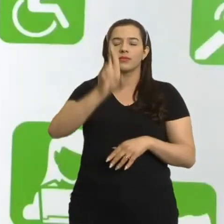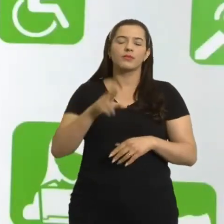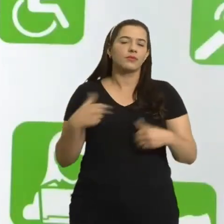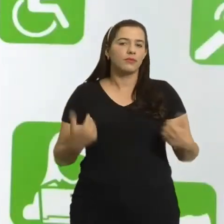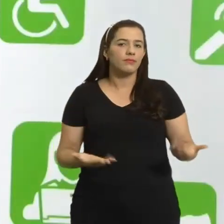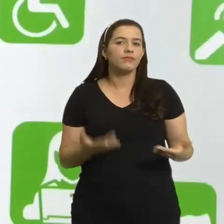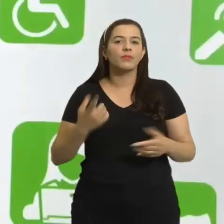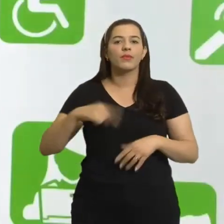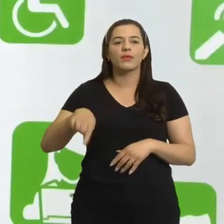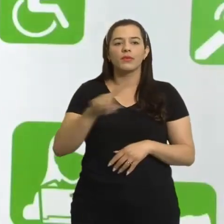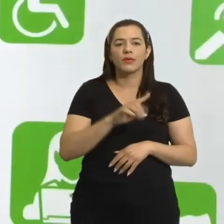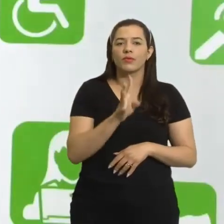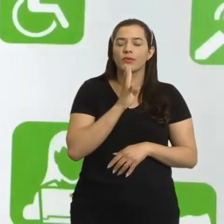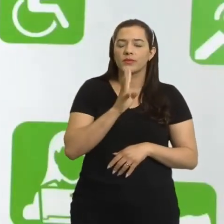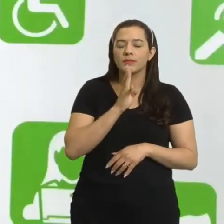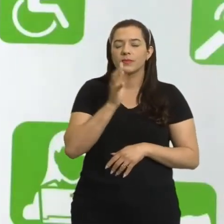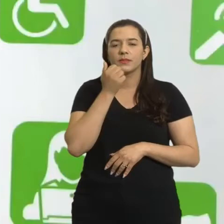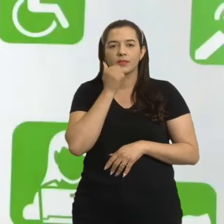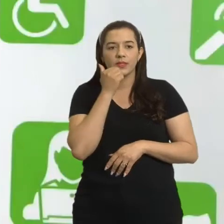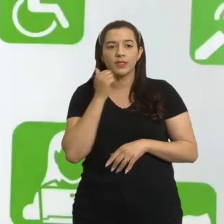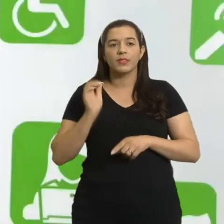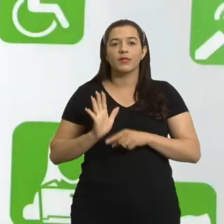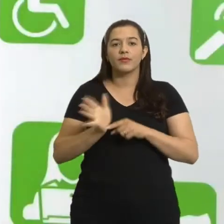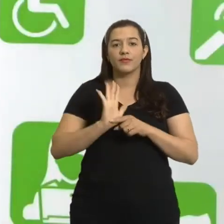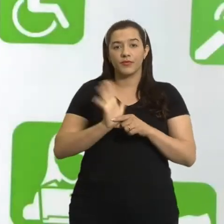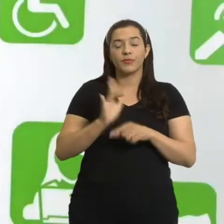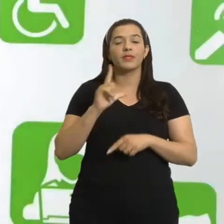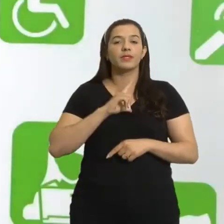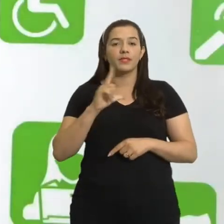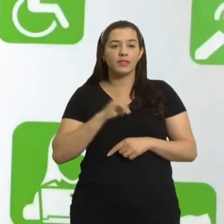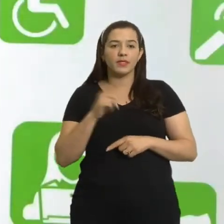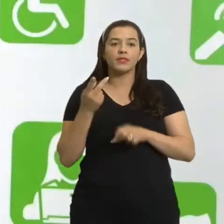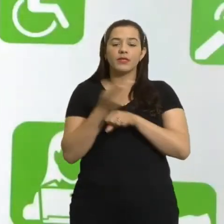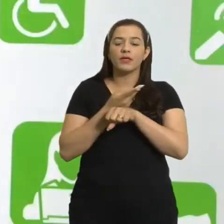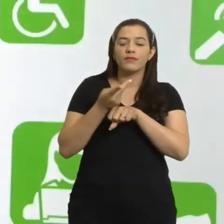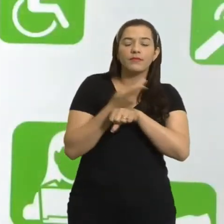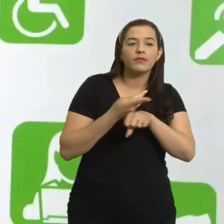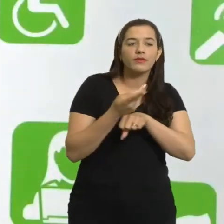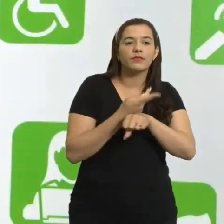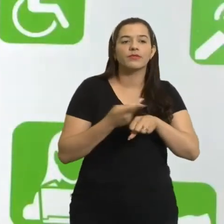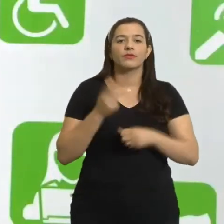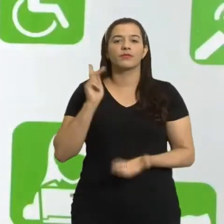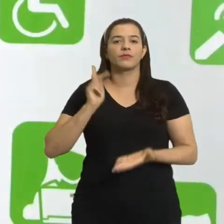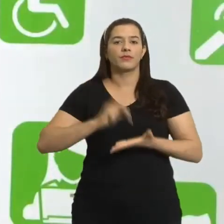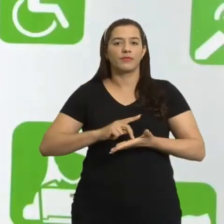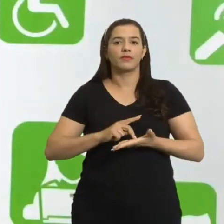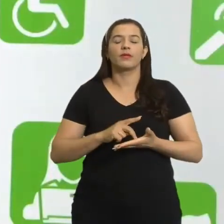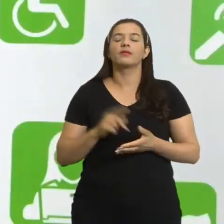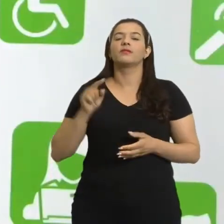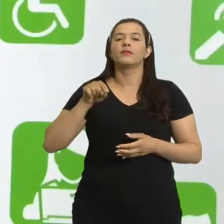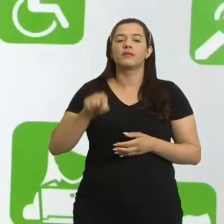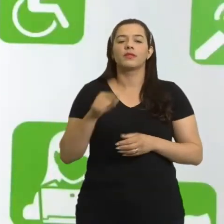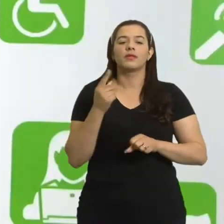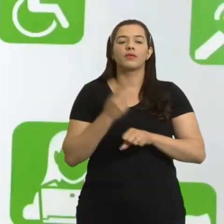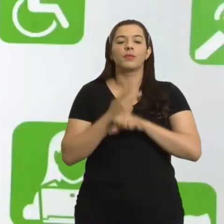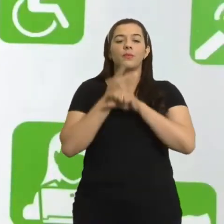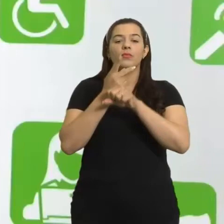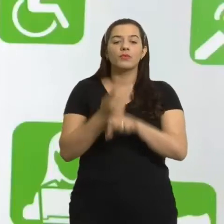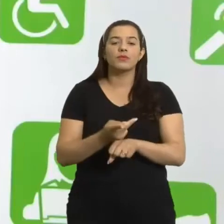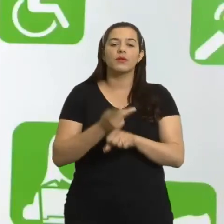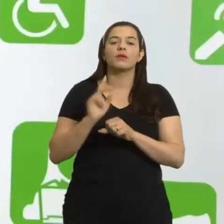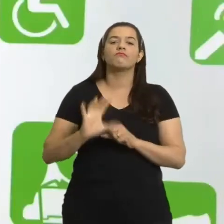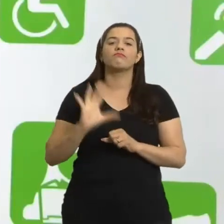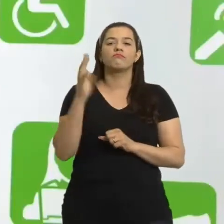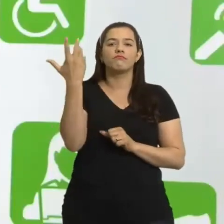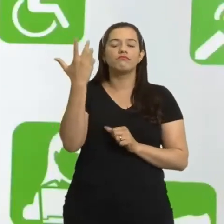conhecimento científico, ele aparece nesse filme na forma dessa investigação de uma realidade, na busca de uma